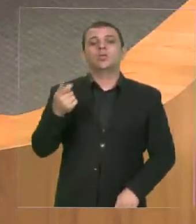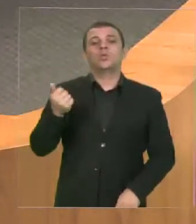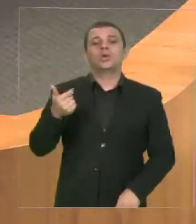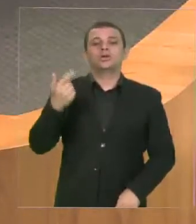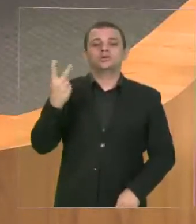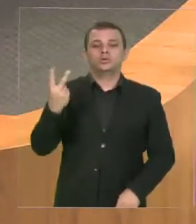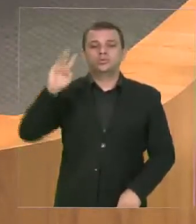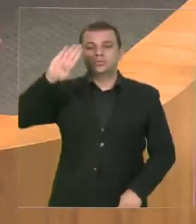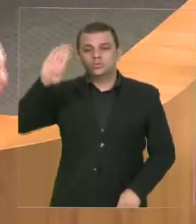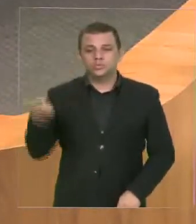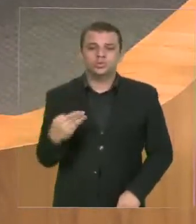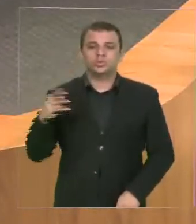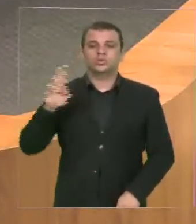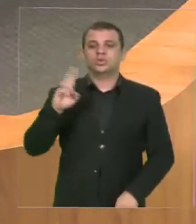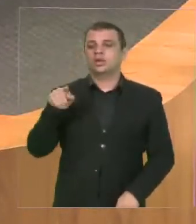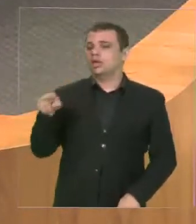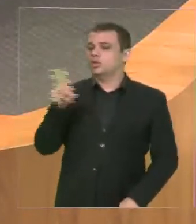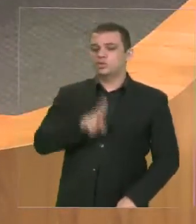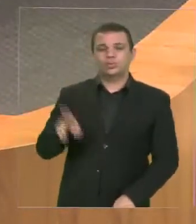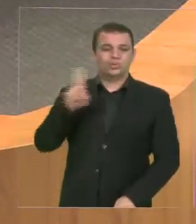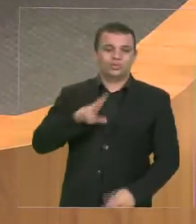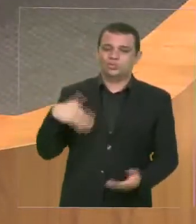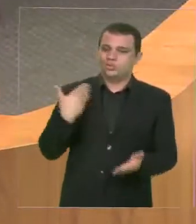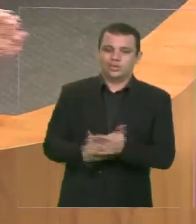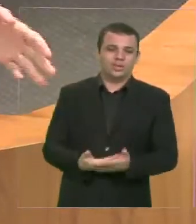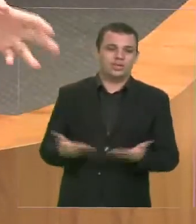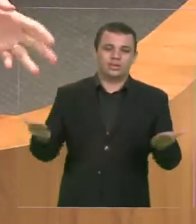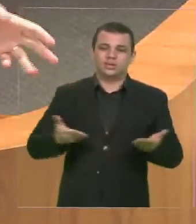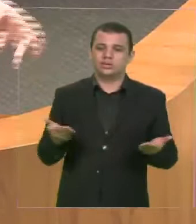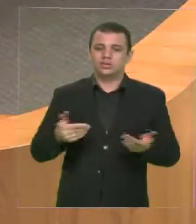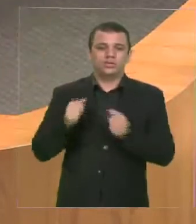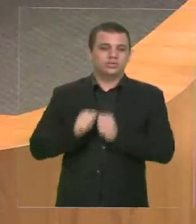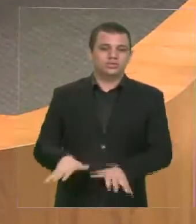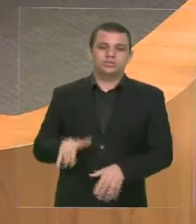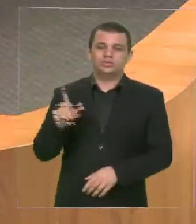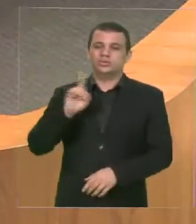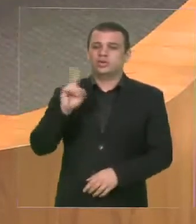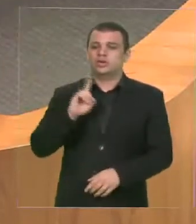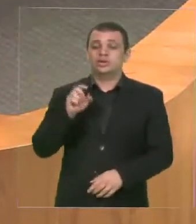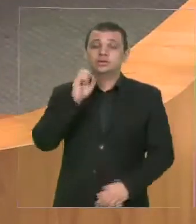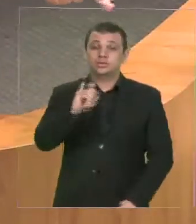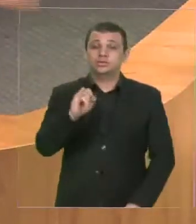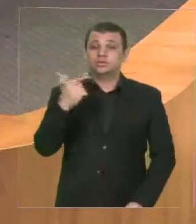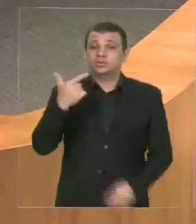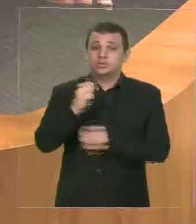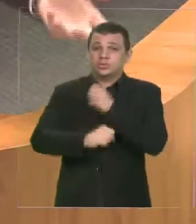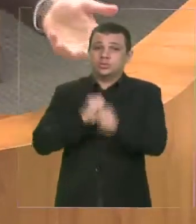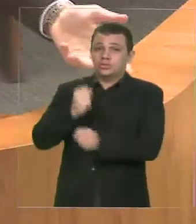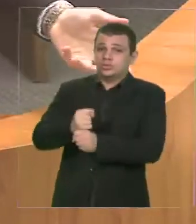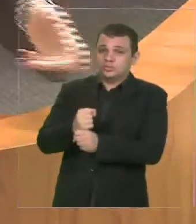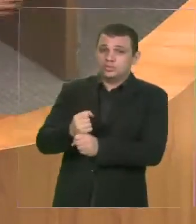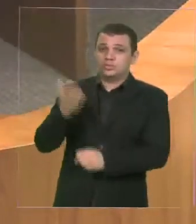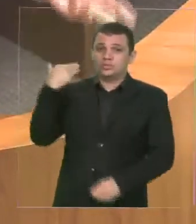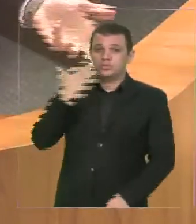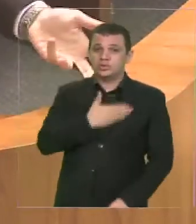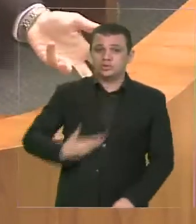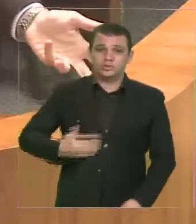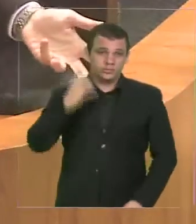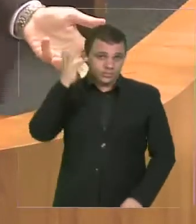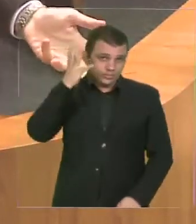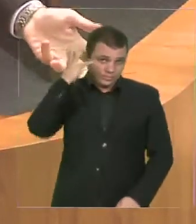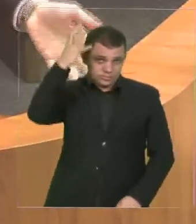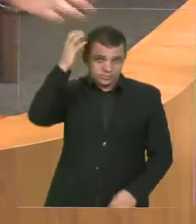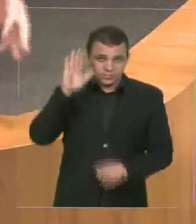bilhões de reais, que ele não consegue gastar até hoje. Então, como ele não consegue gastar em 2 anos o dinheiro que a governadora Rosiana Sarney deixou em